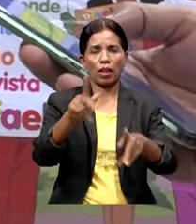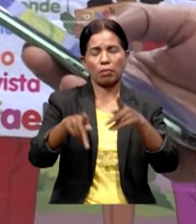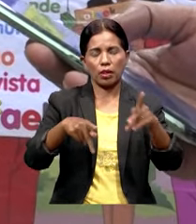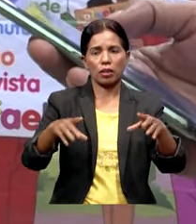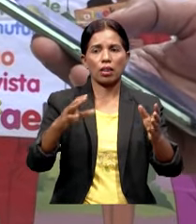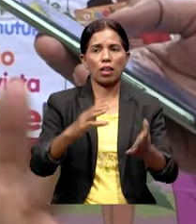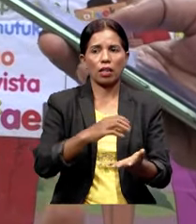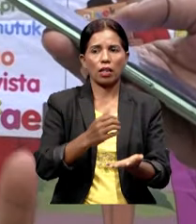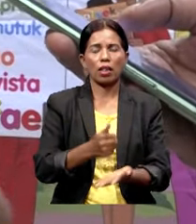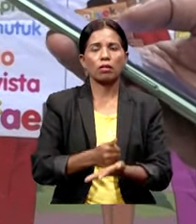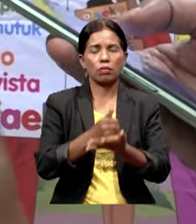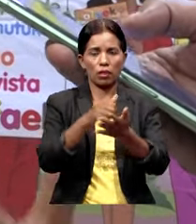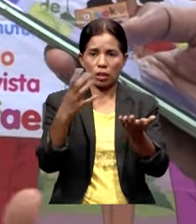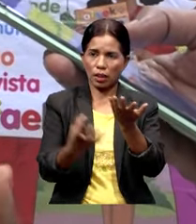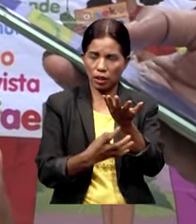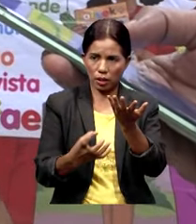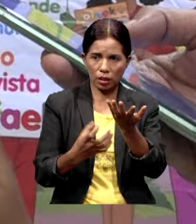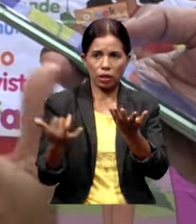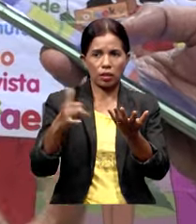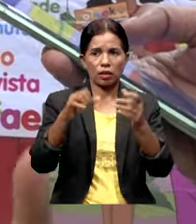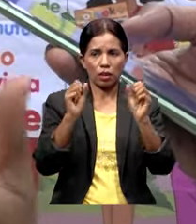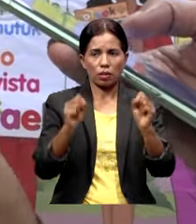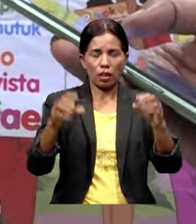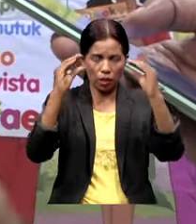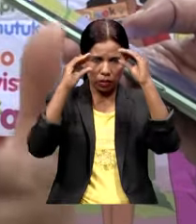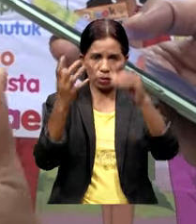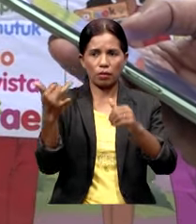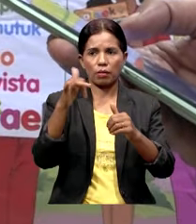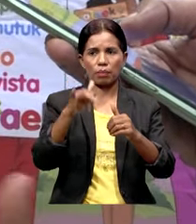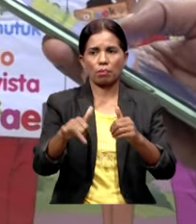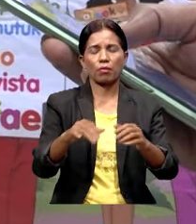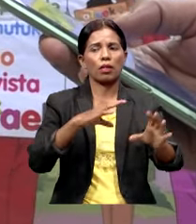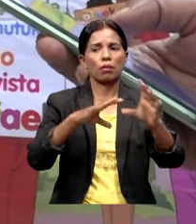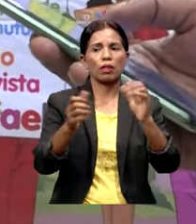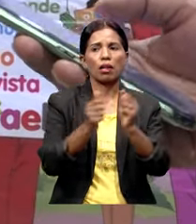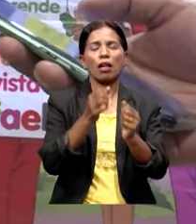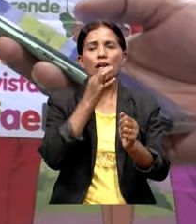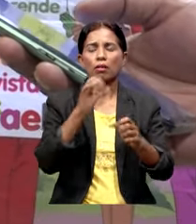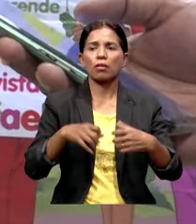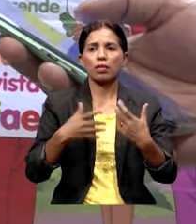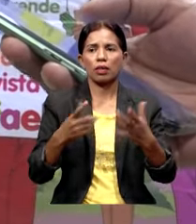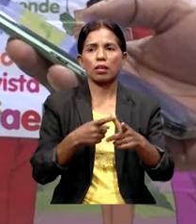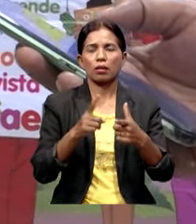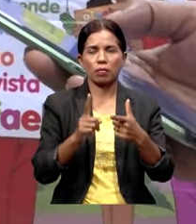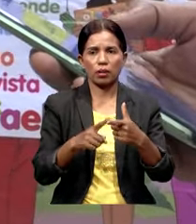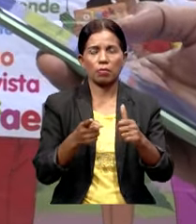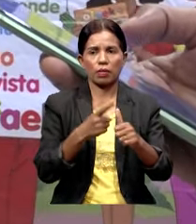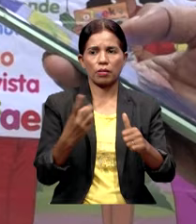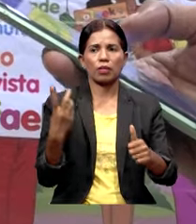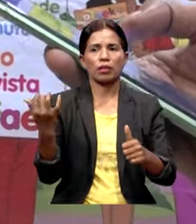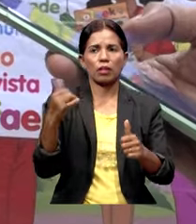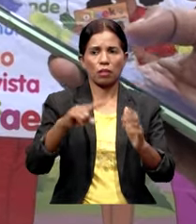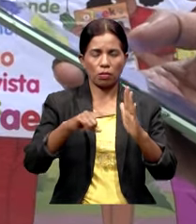servidores sir para ser bel hanor insira atu halo combinação ai hanser ne halusa depois e início do ano letivo ha